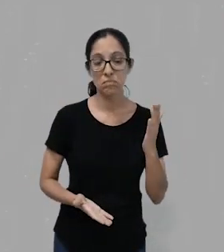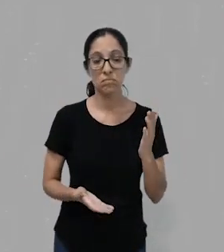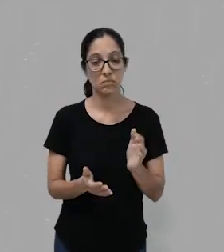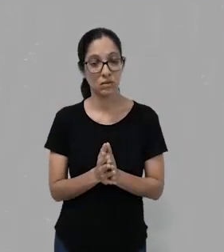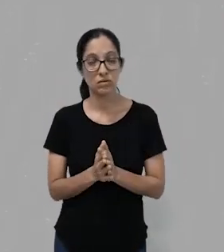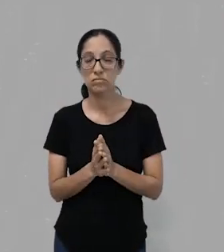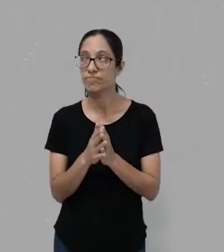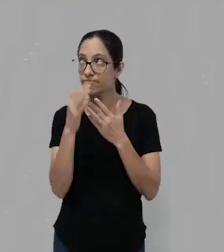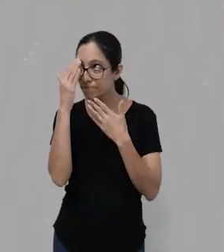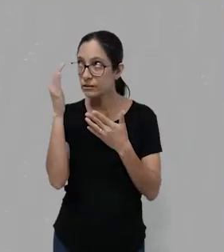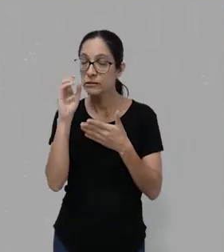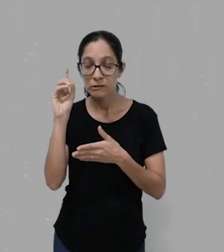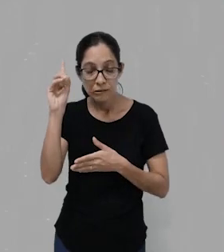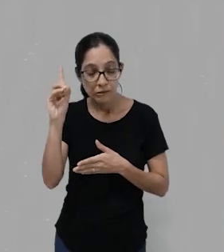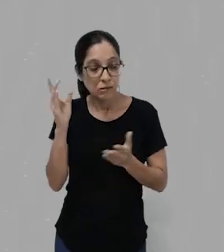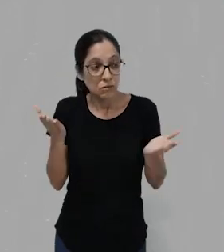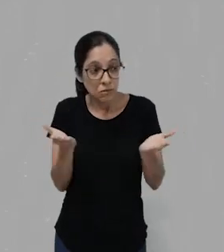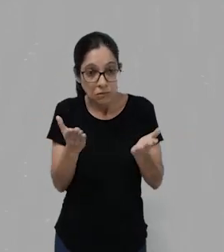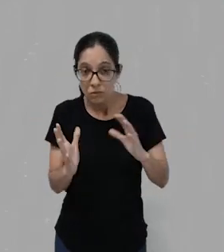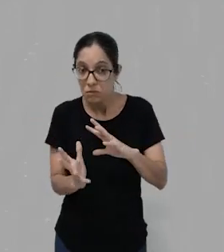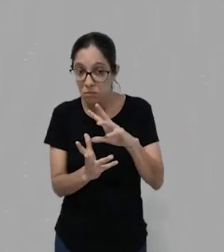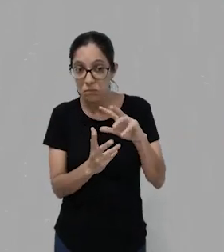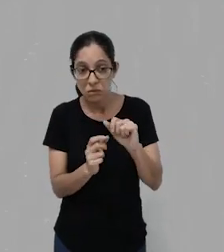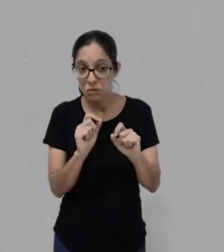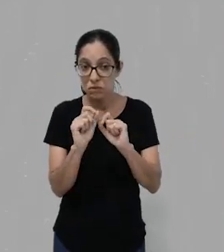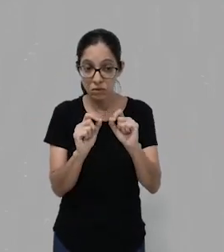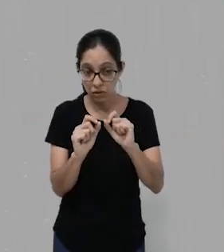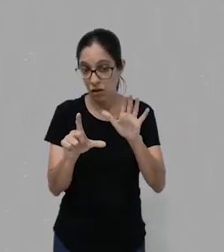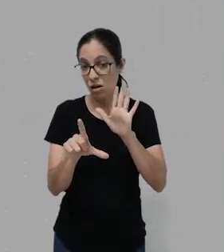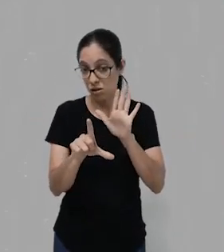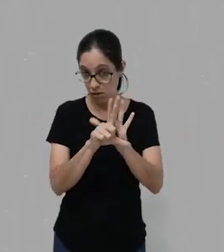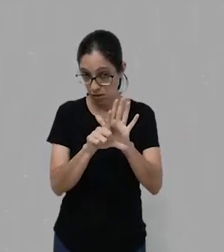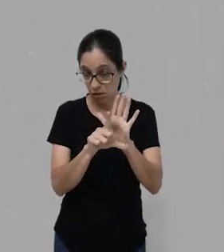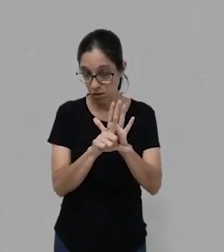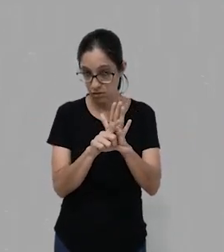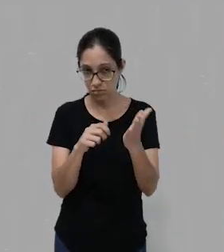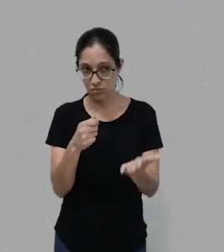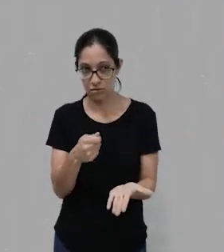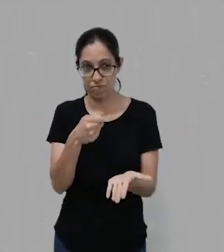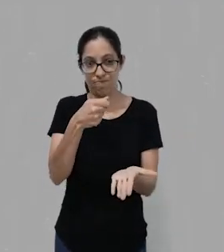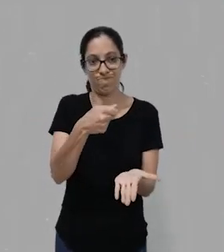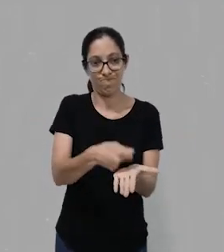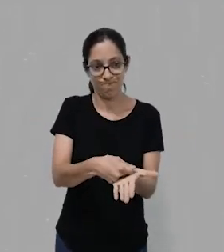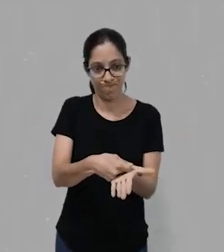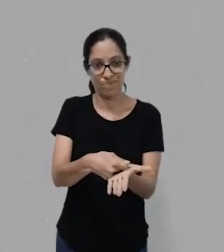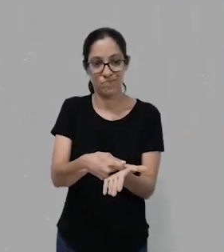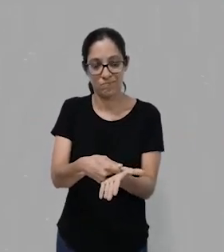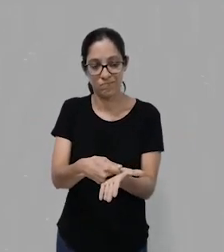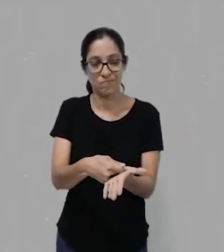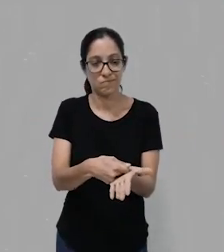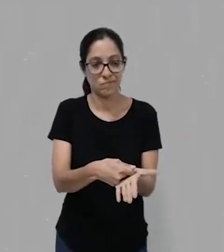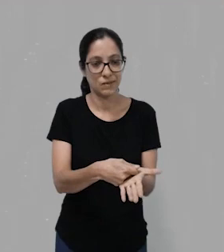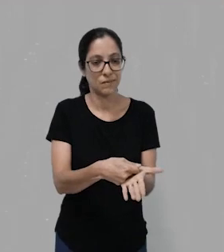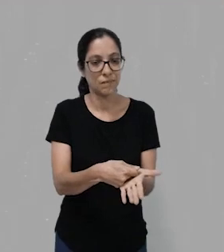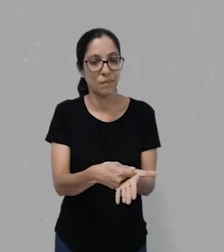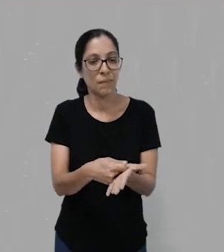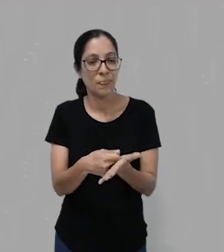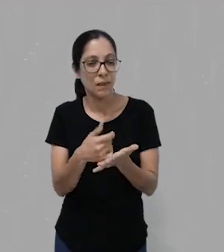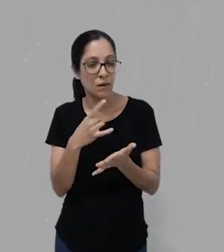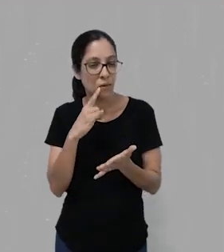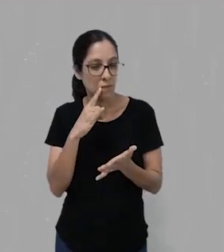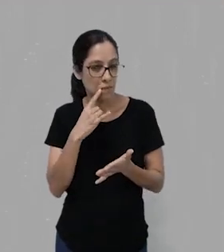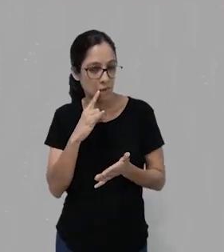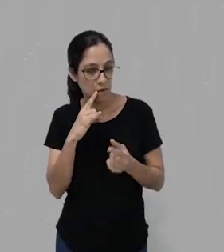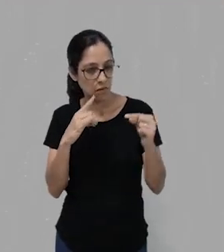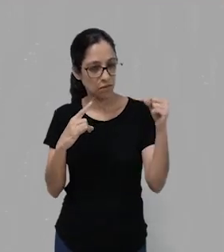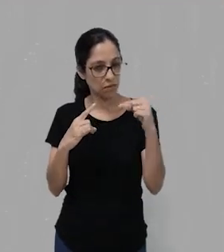Graças a Deus, felizmente, a gente vive num mundo hoje onde as leis elas são mais rigorosas. O álcool, que está aqui como